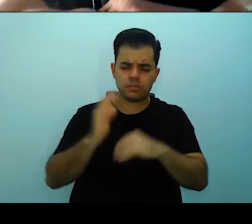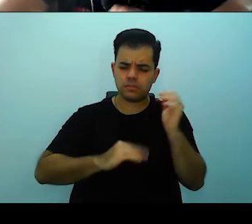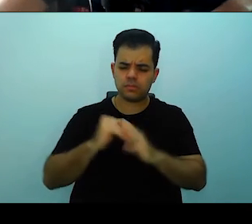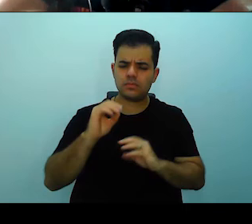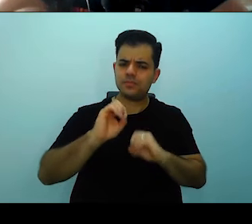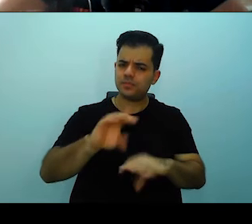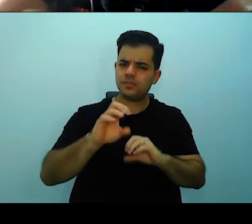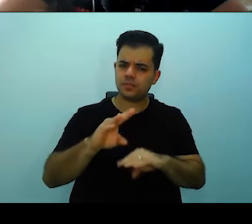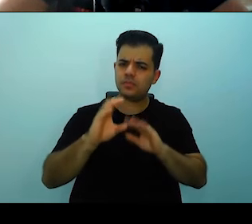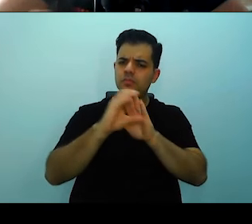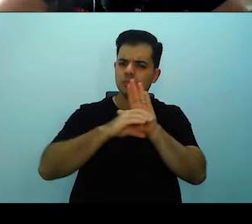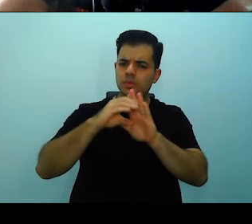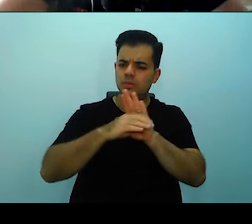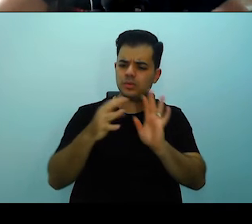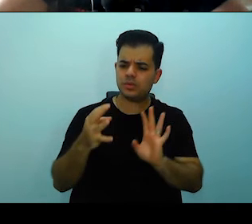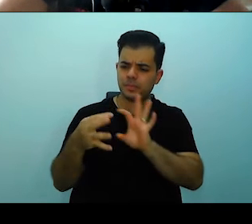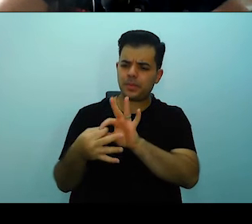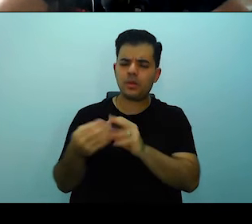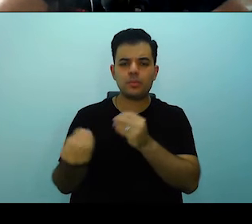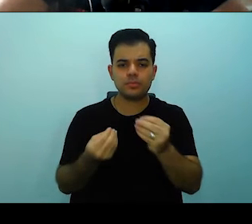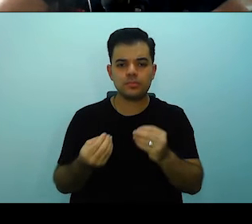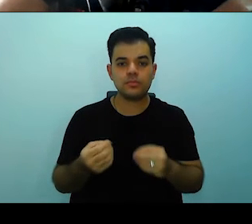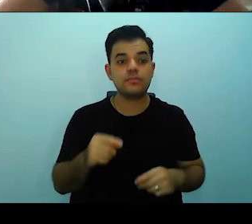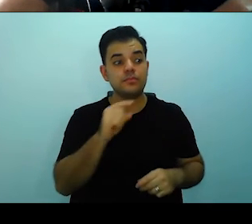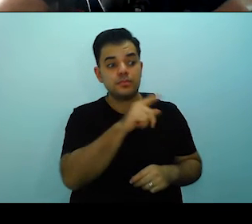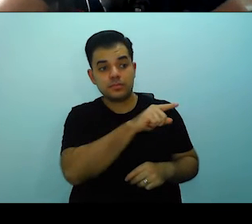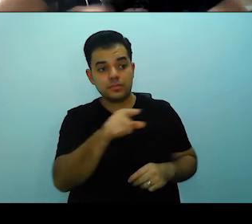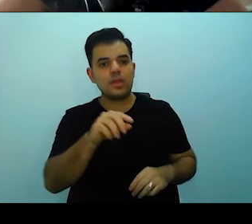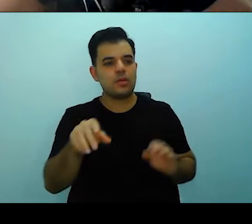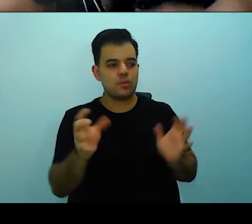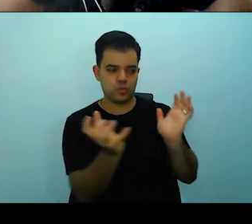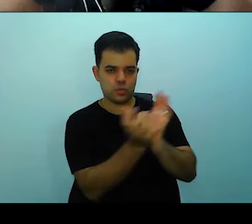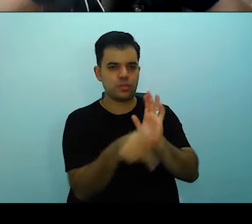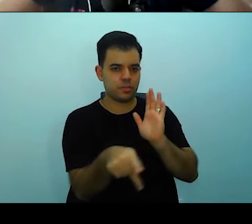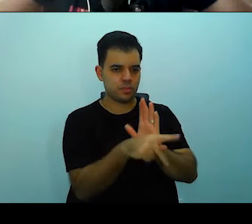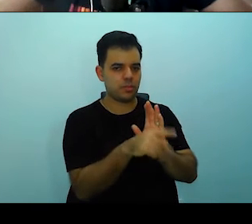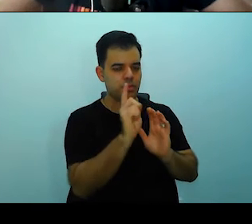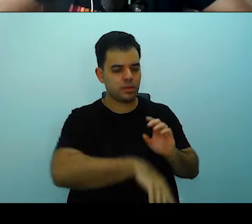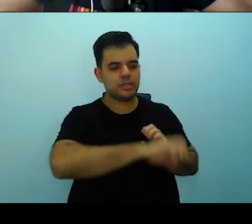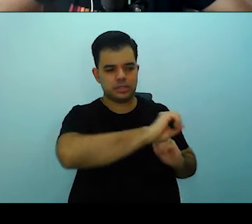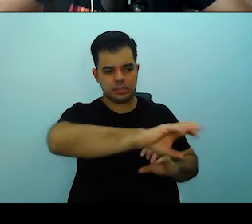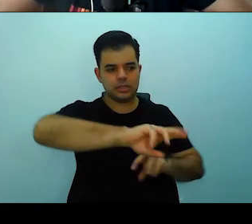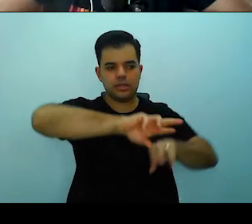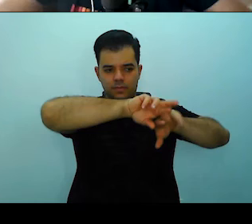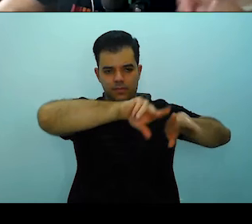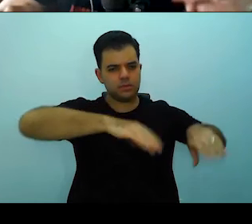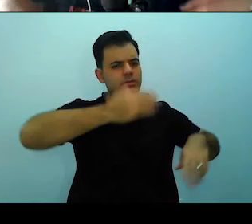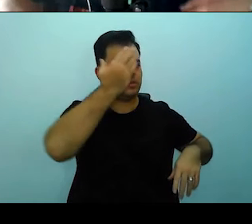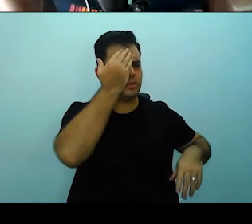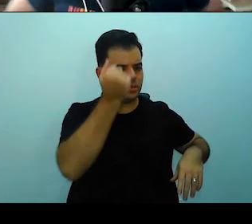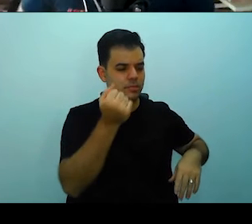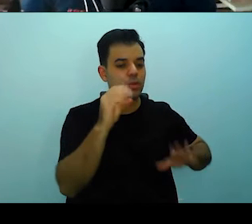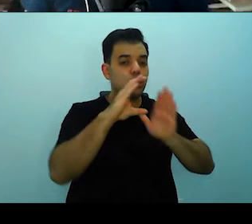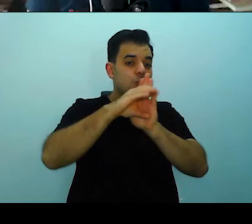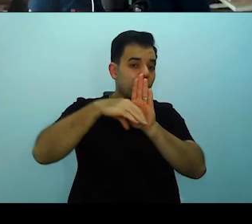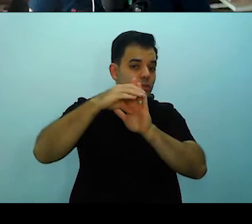conceito? Pessoal, principalmente que for muito ligado à área de educação, vai saber do que eu estou falando. Para a gente passar um conceito para um